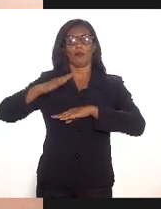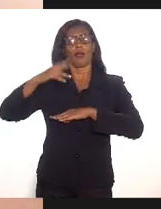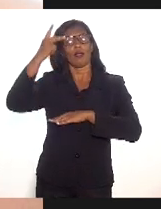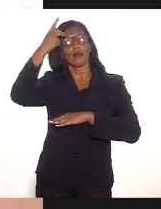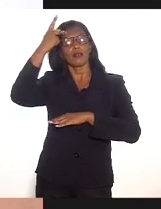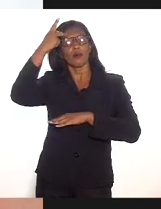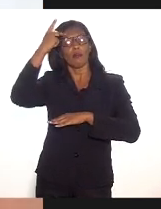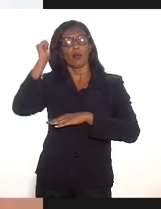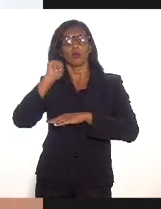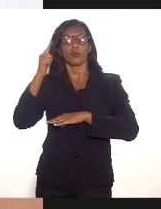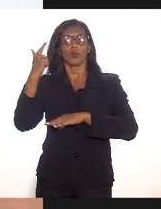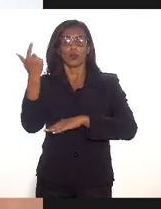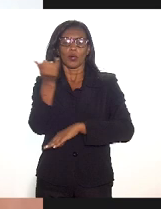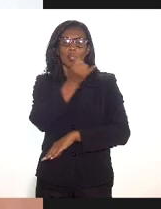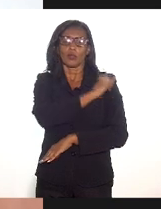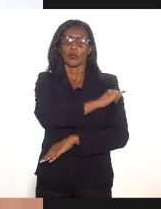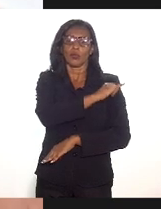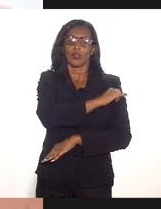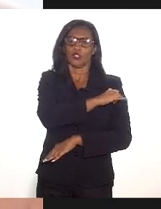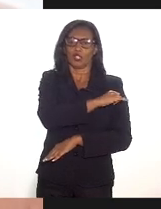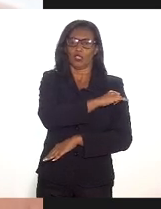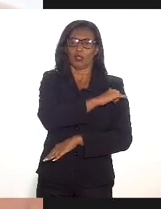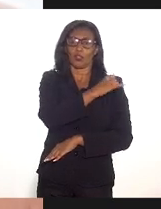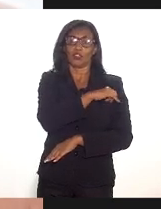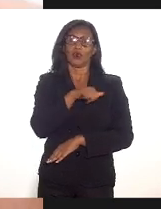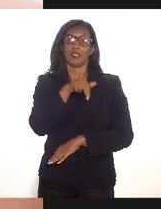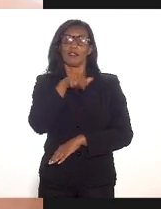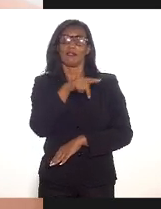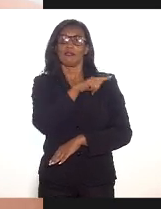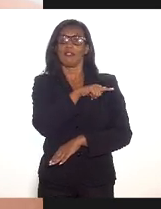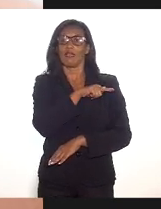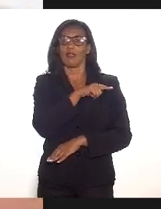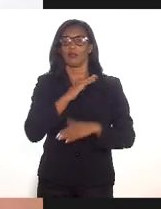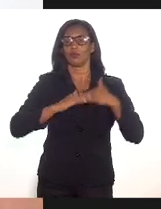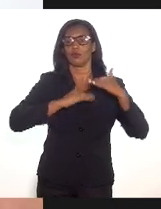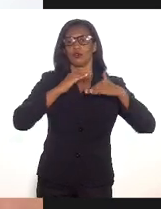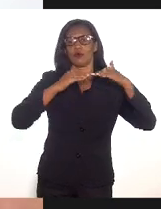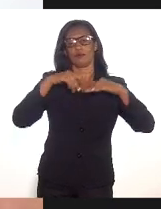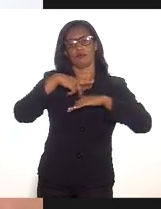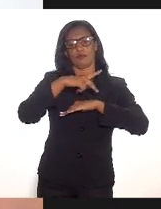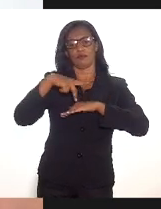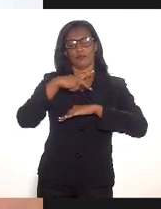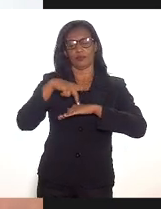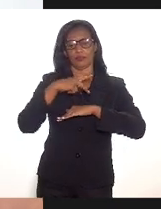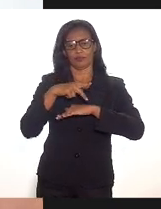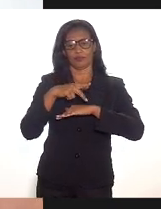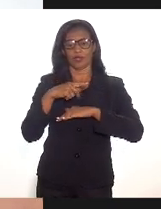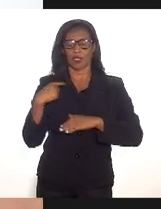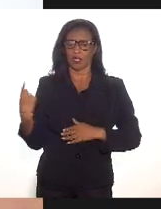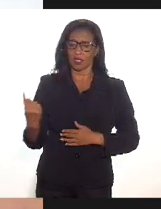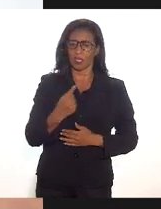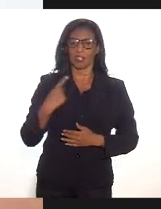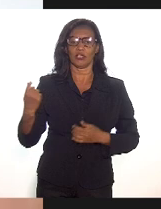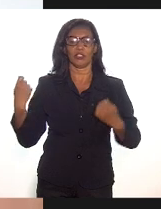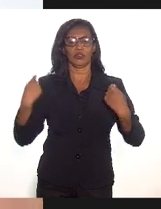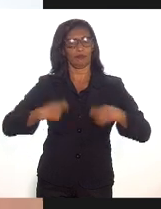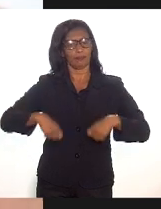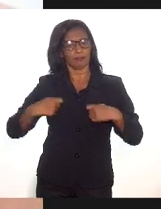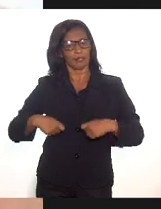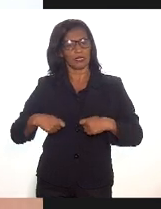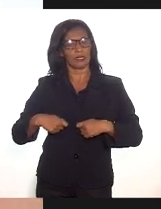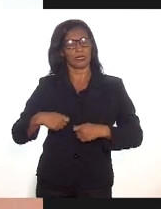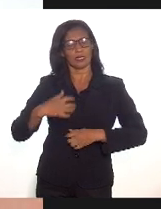o Rio de Janeiro hoje está aquém no processo de desenvolvimento no país. E a gente precisa estar levando